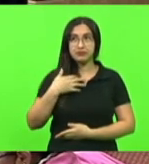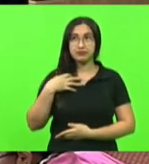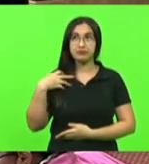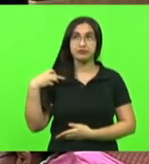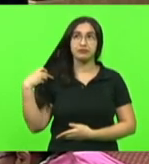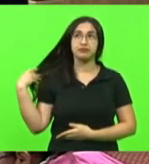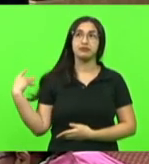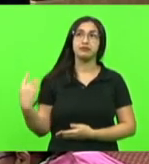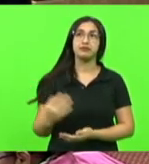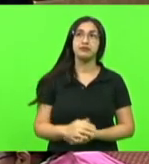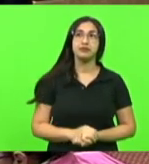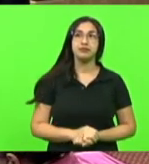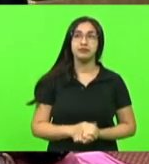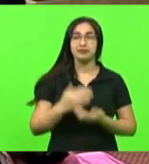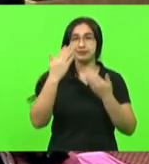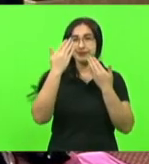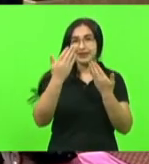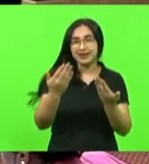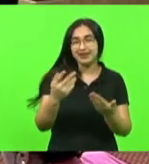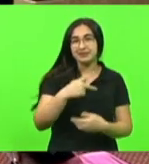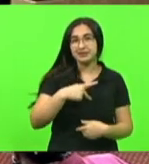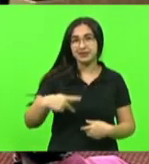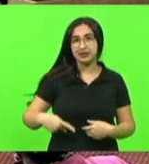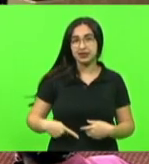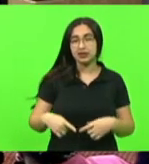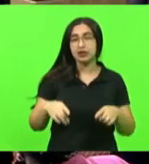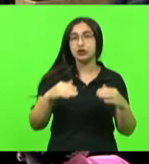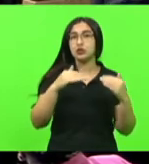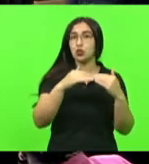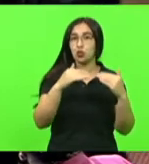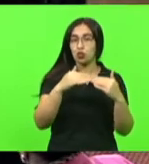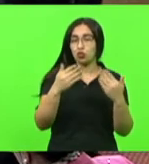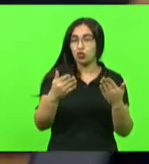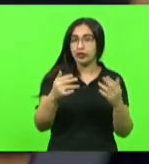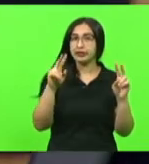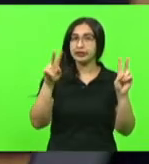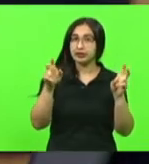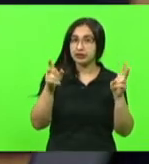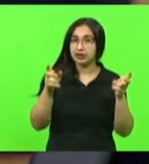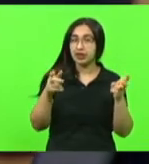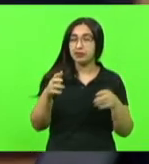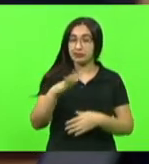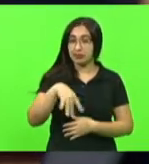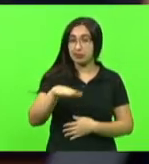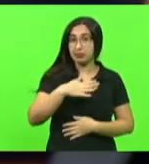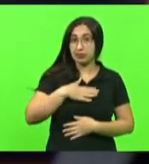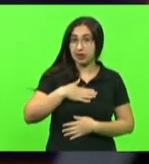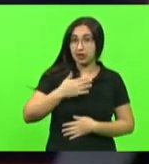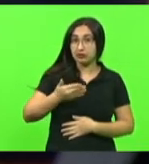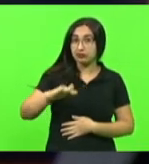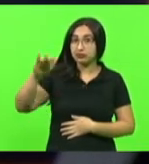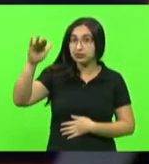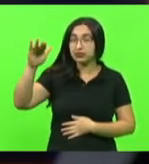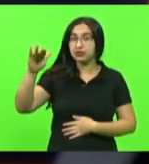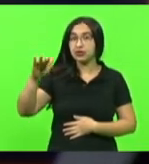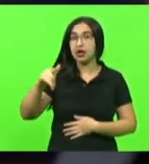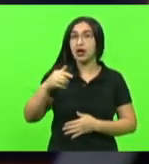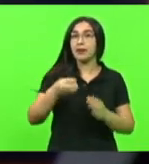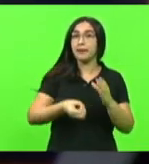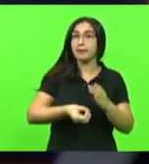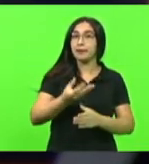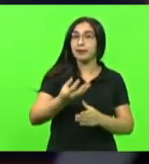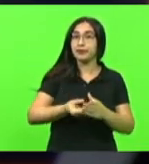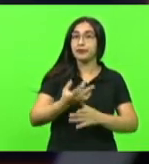Obrigado, presidente. Não posso me furtar dessa matéria tão importante, uma vez que na minha região, na região serrana, se produz o